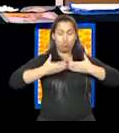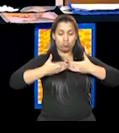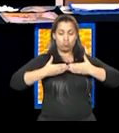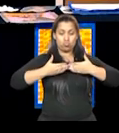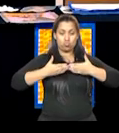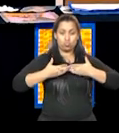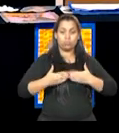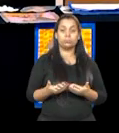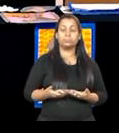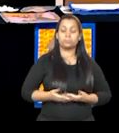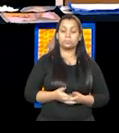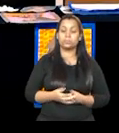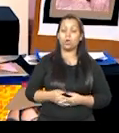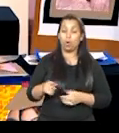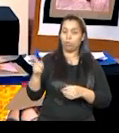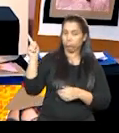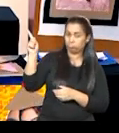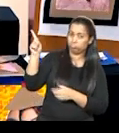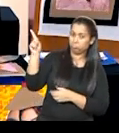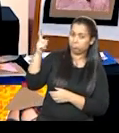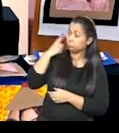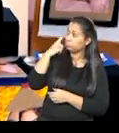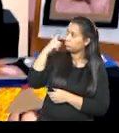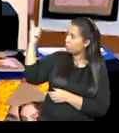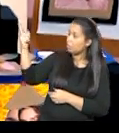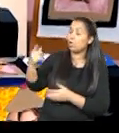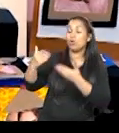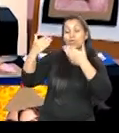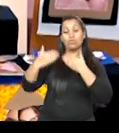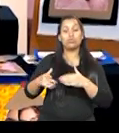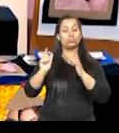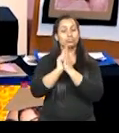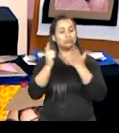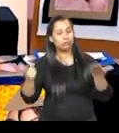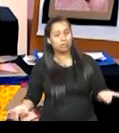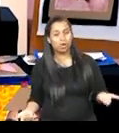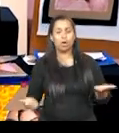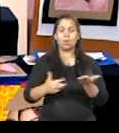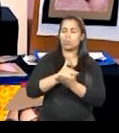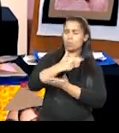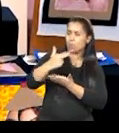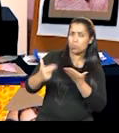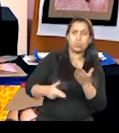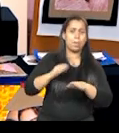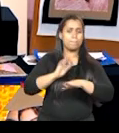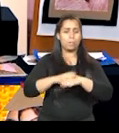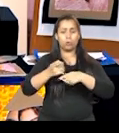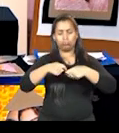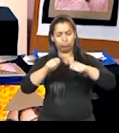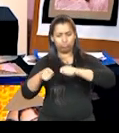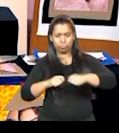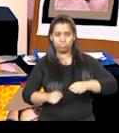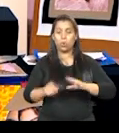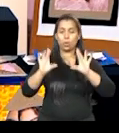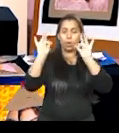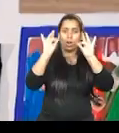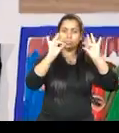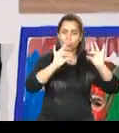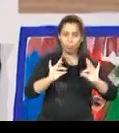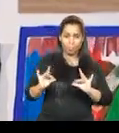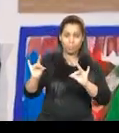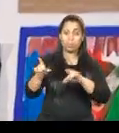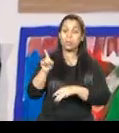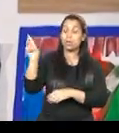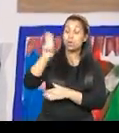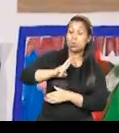A professora fez vários modelos. Eu usei fundo com recorte de jornal, onde eu recortei com a mão e fiz várias colagens. Esse